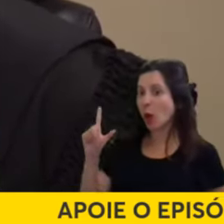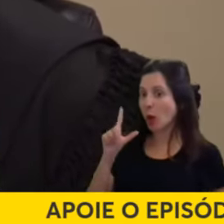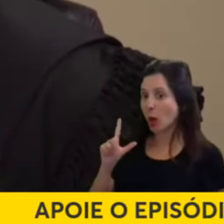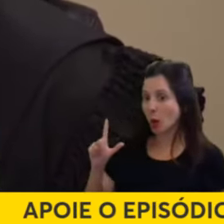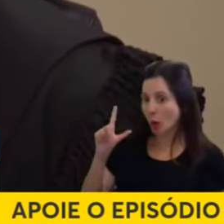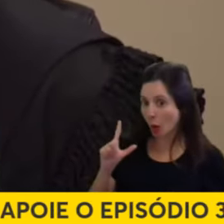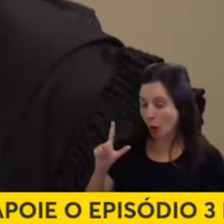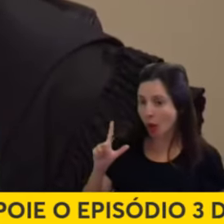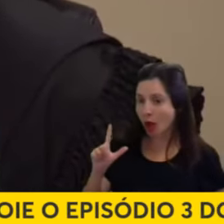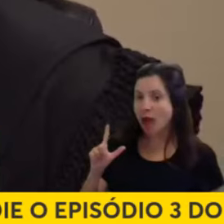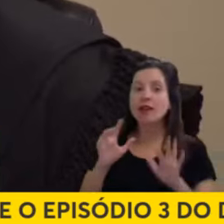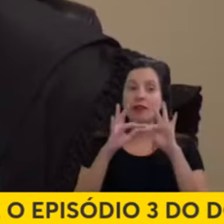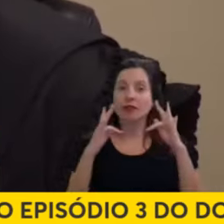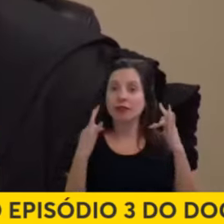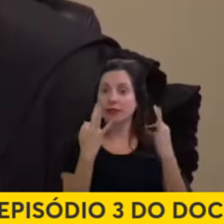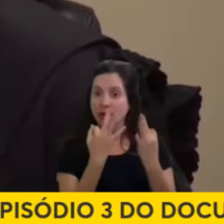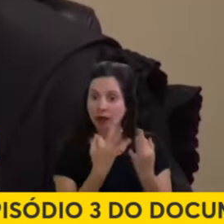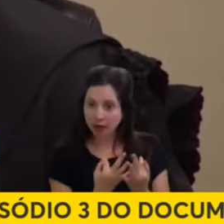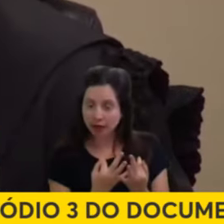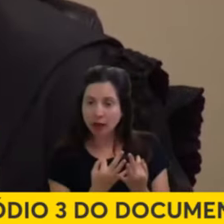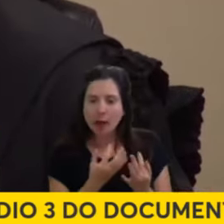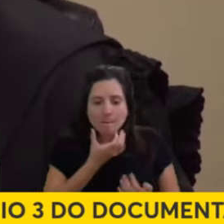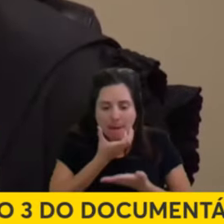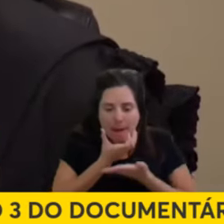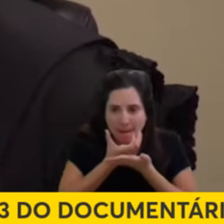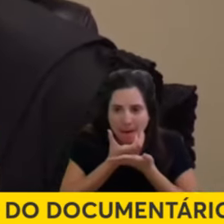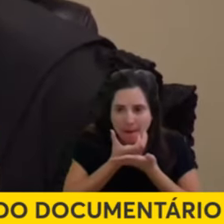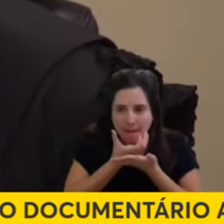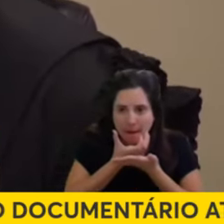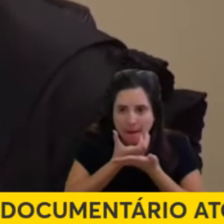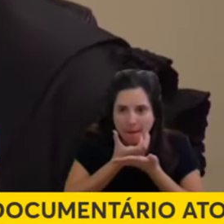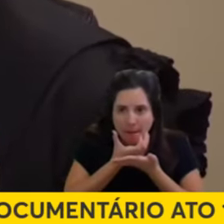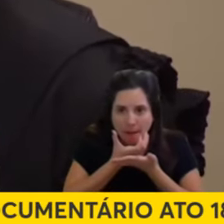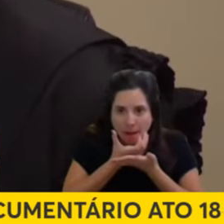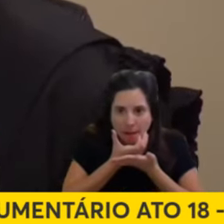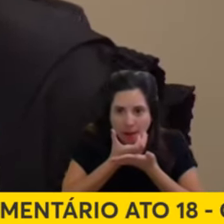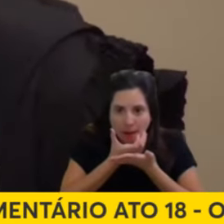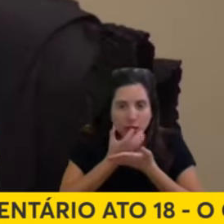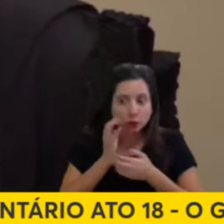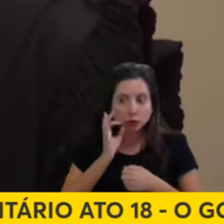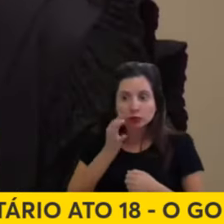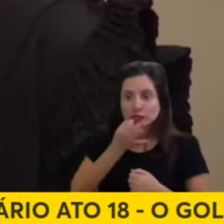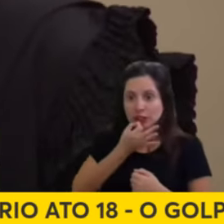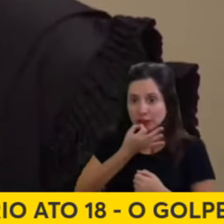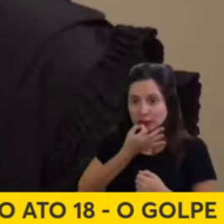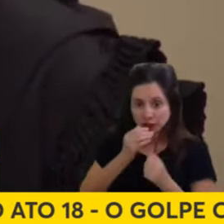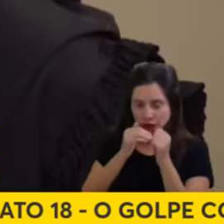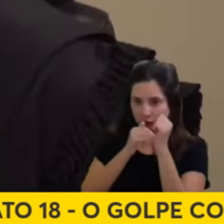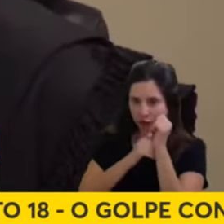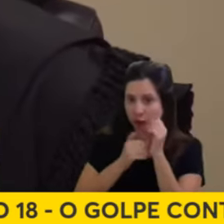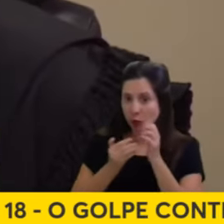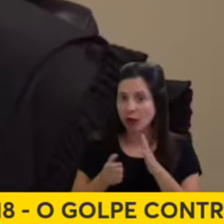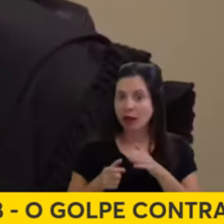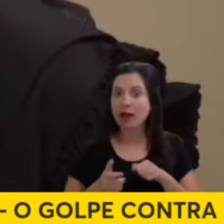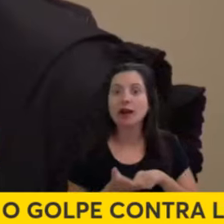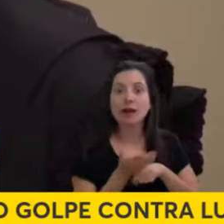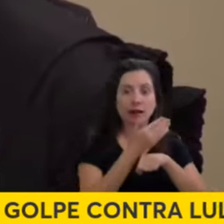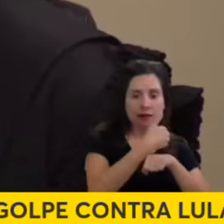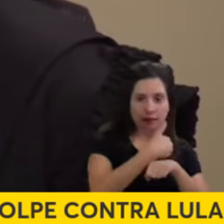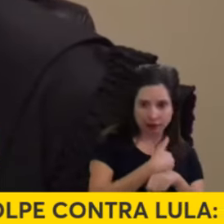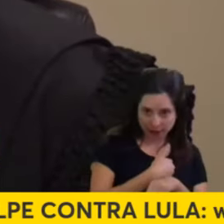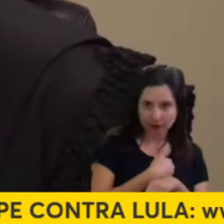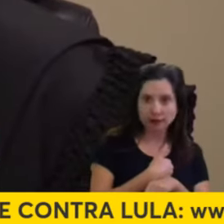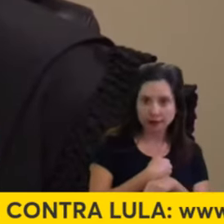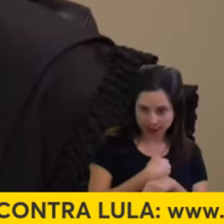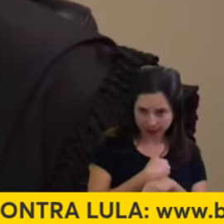advogados divulgação e legal de áudios ou do levantamento do sigilo na última semana antes do primeiro turno das eleições da delação premiada de